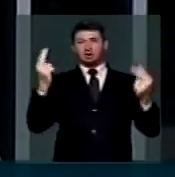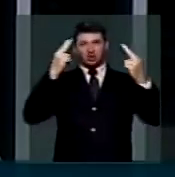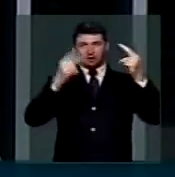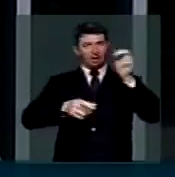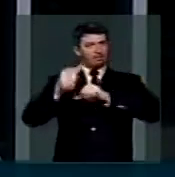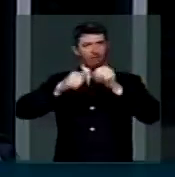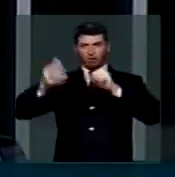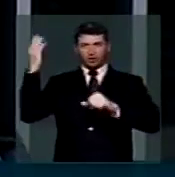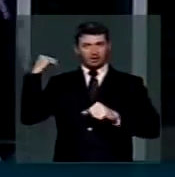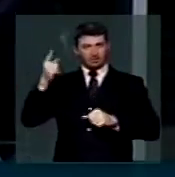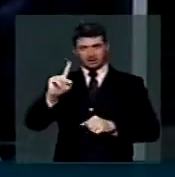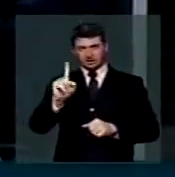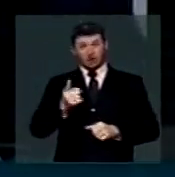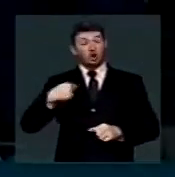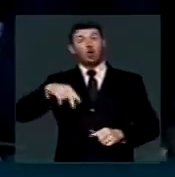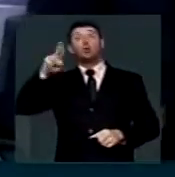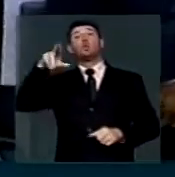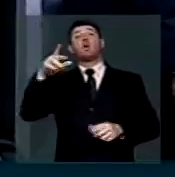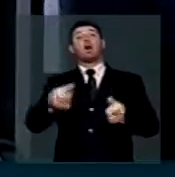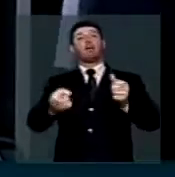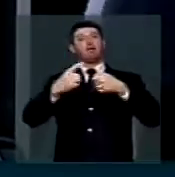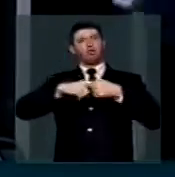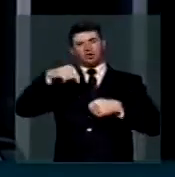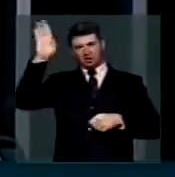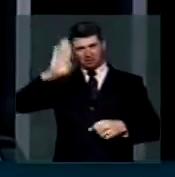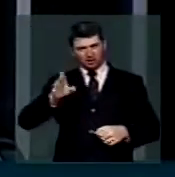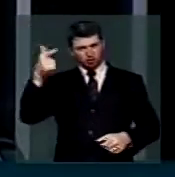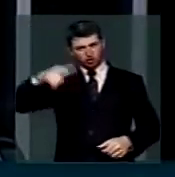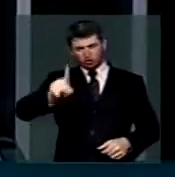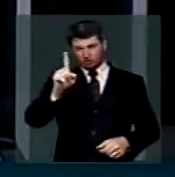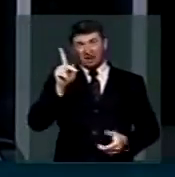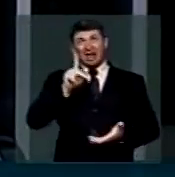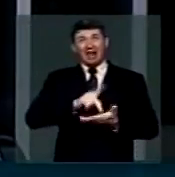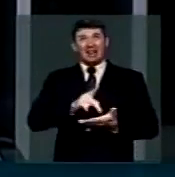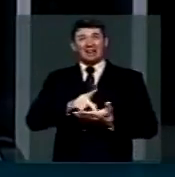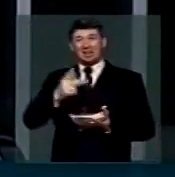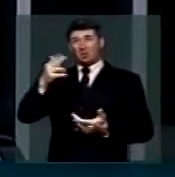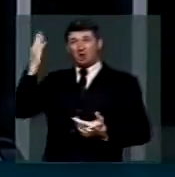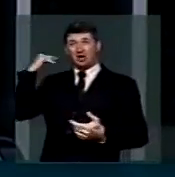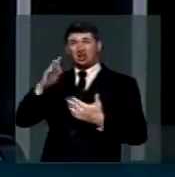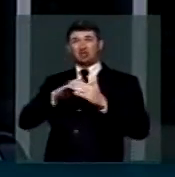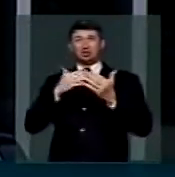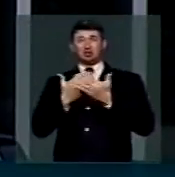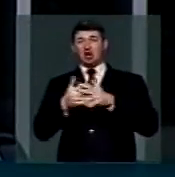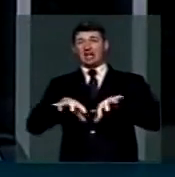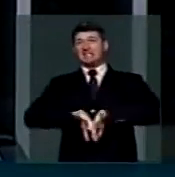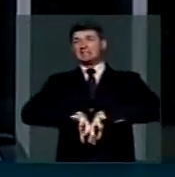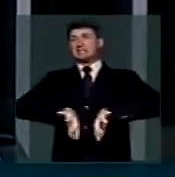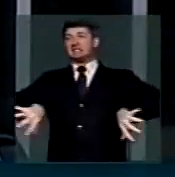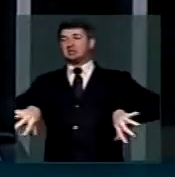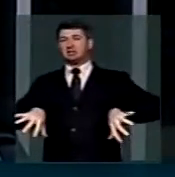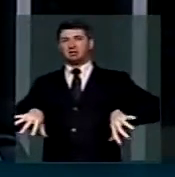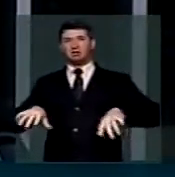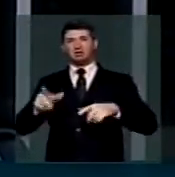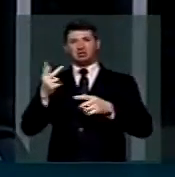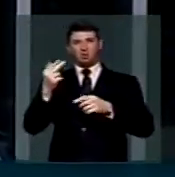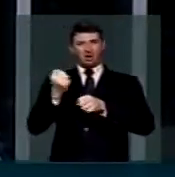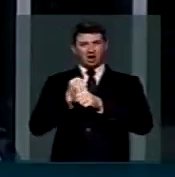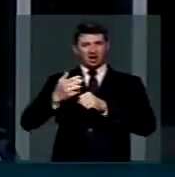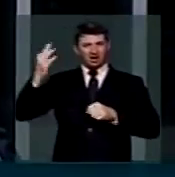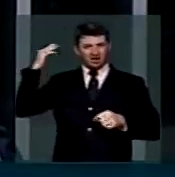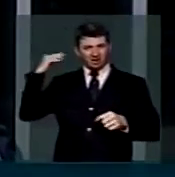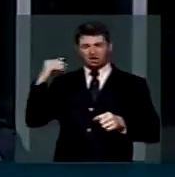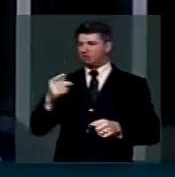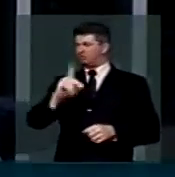irreversível. Nós jamais voltaremos a ter no Brasil uma realidade de escolas segregadas como tínhamos algumas décadas